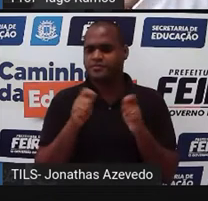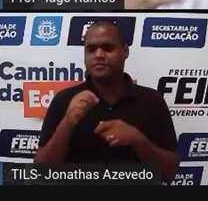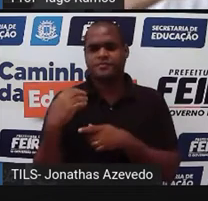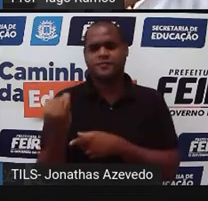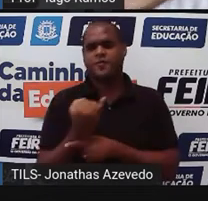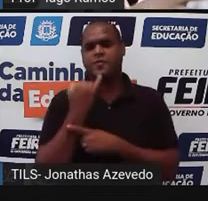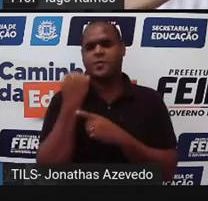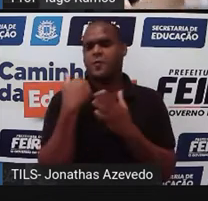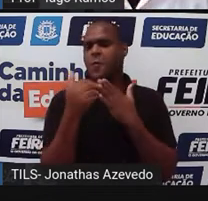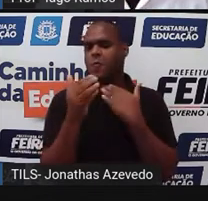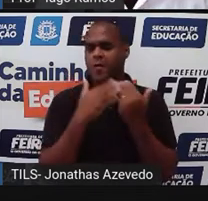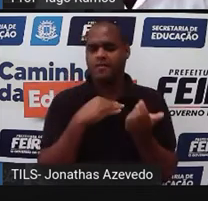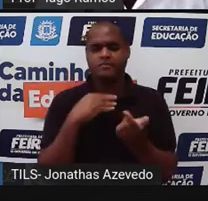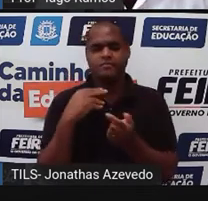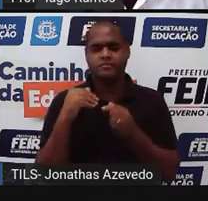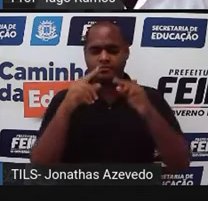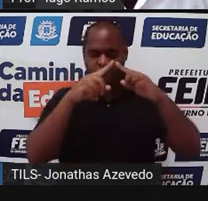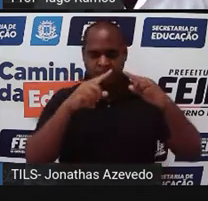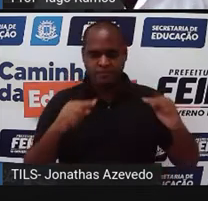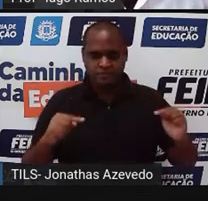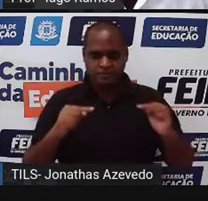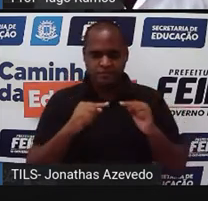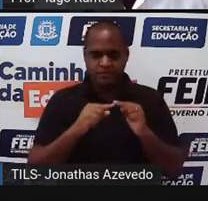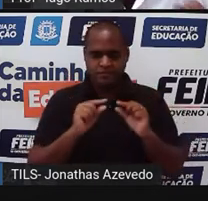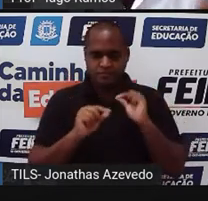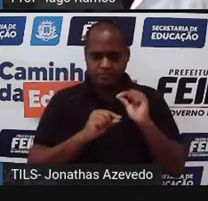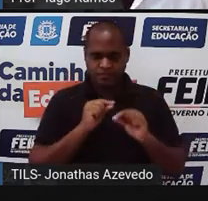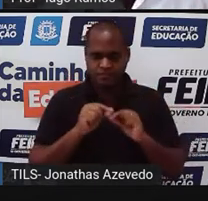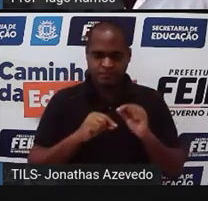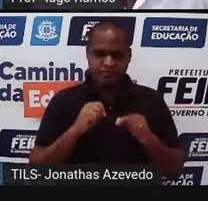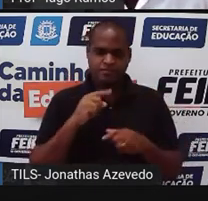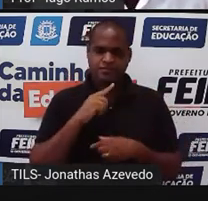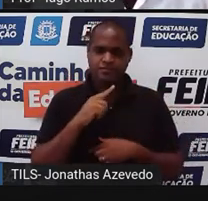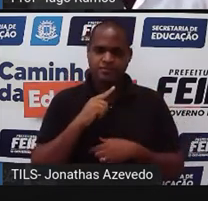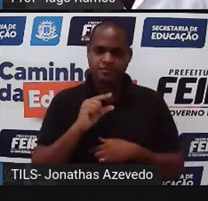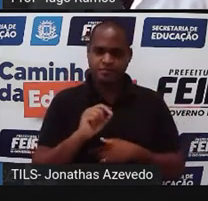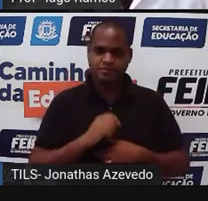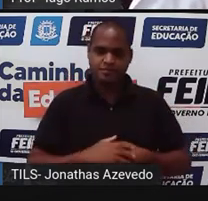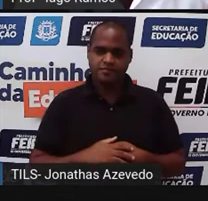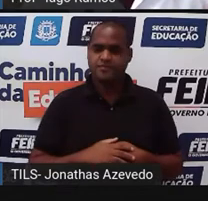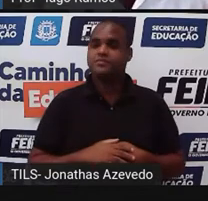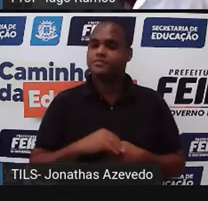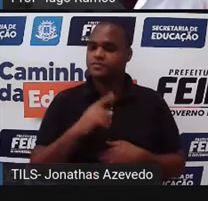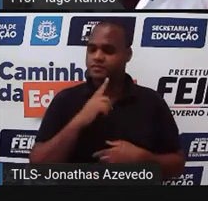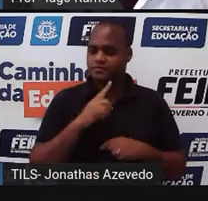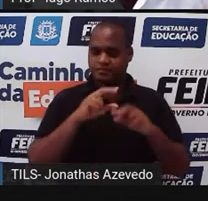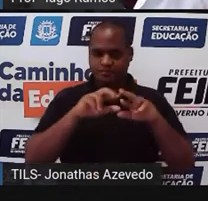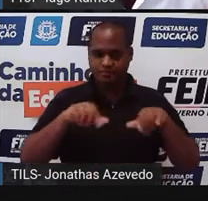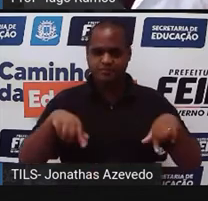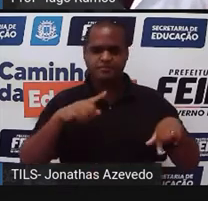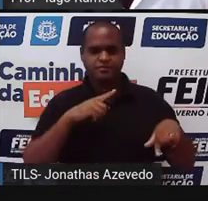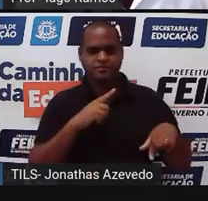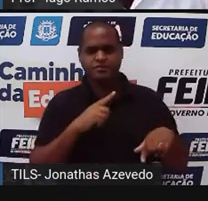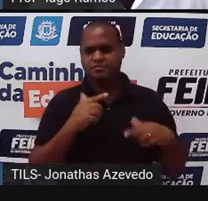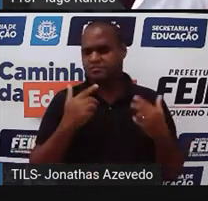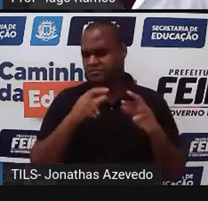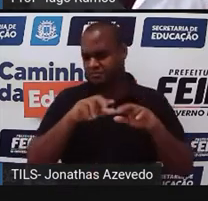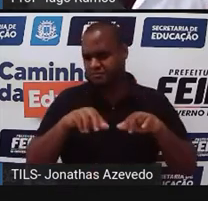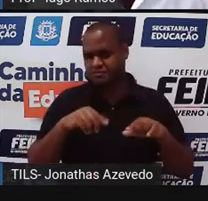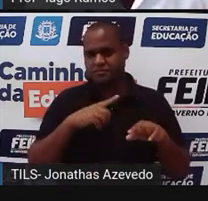importa qual tipo de triângulo seus ossos eles se é escaleno se é equilátero